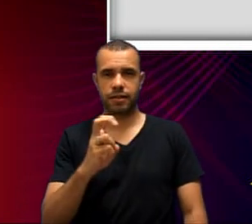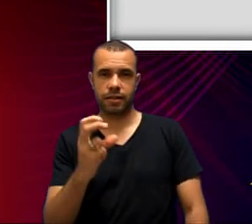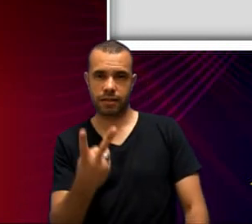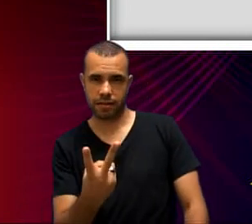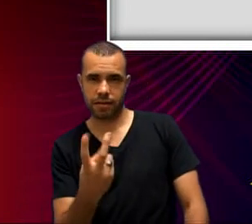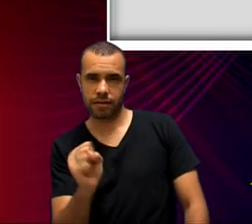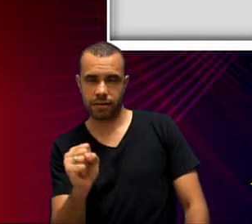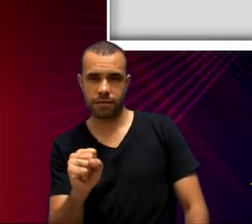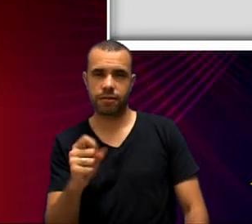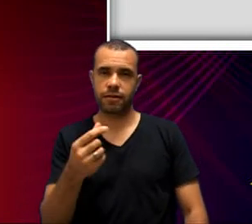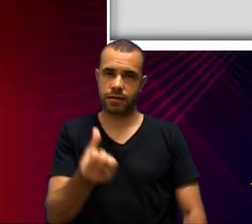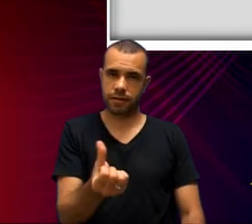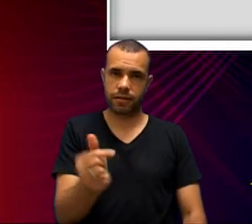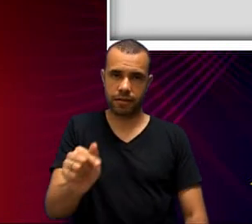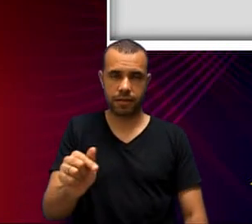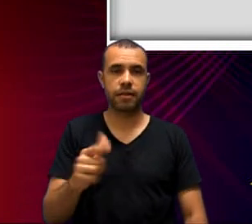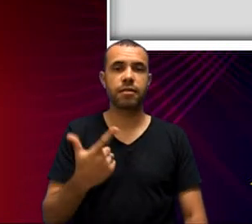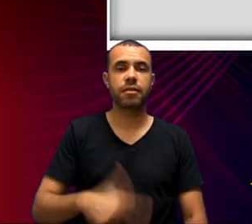R$ 3.528.067 e